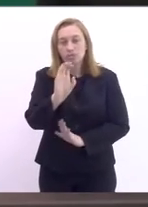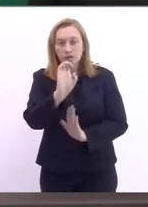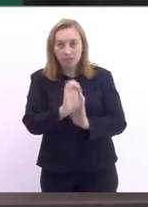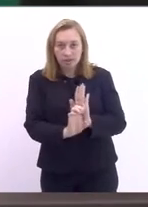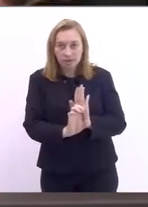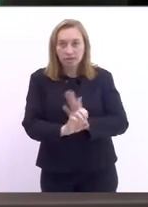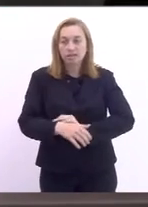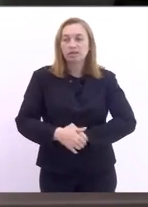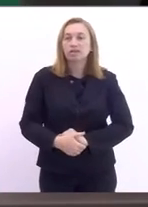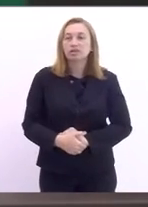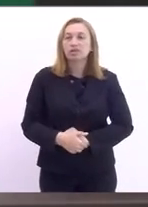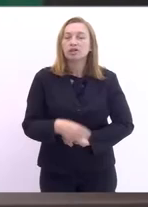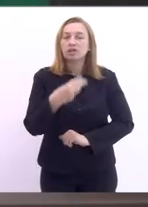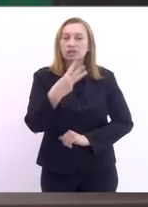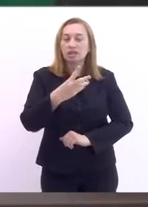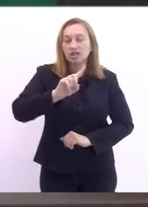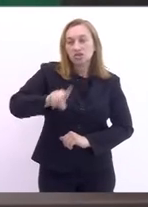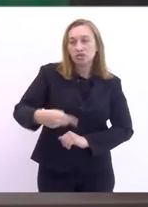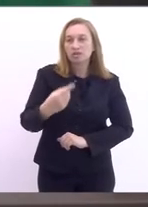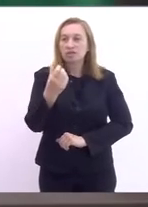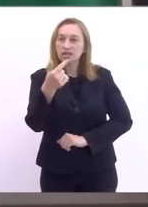emendas,